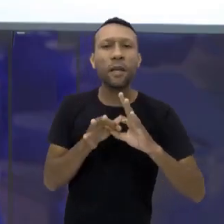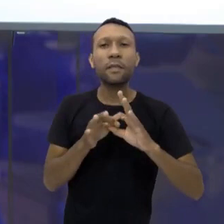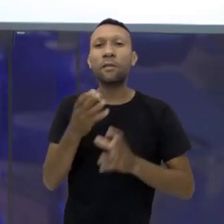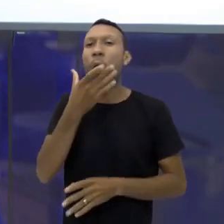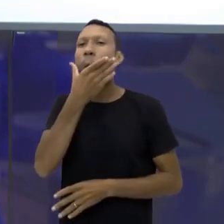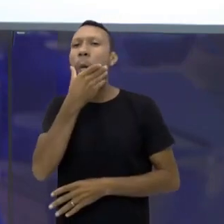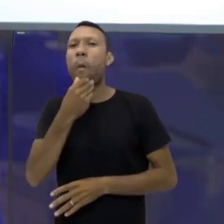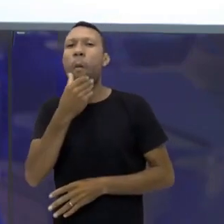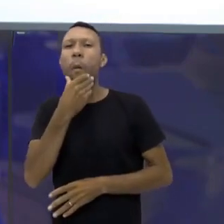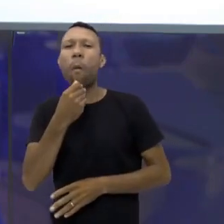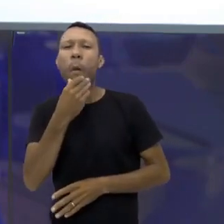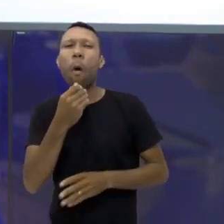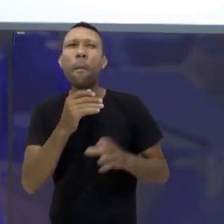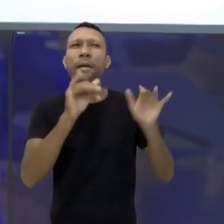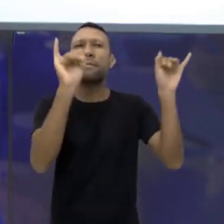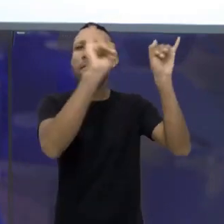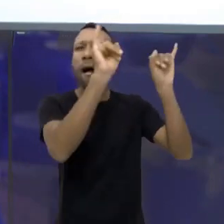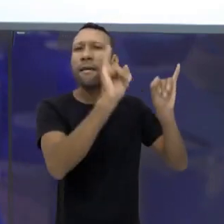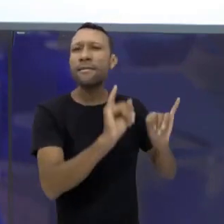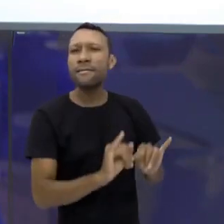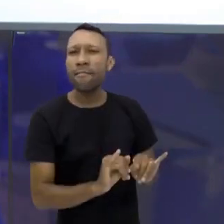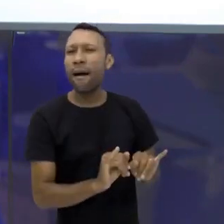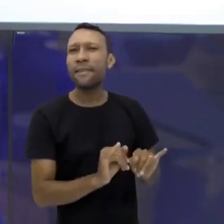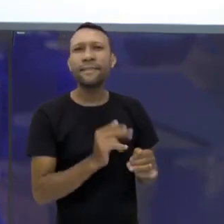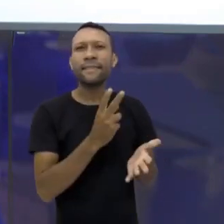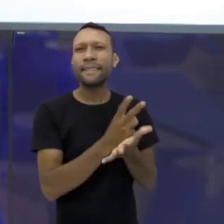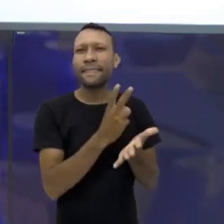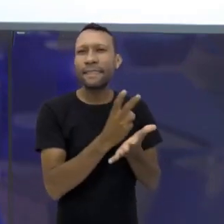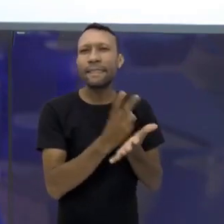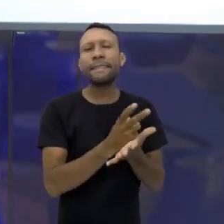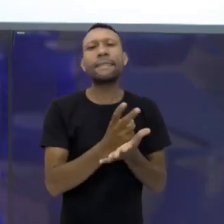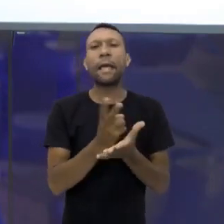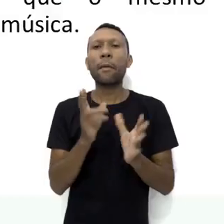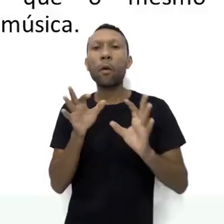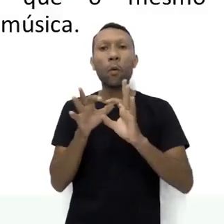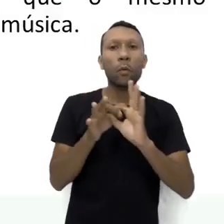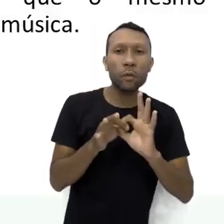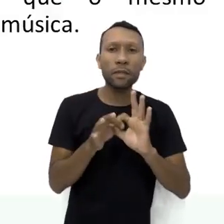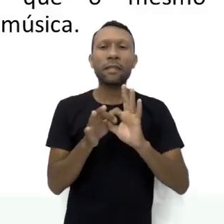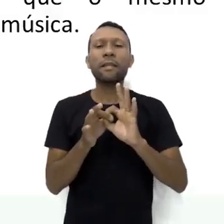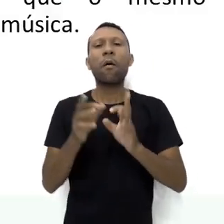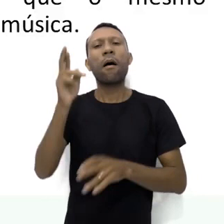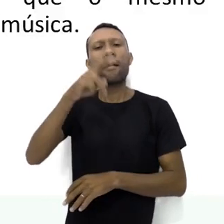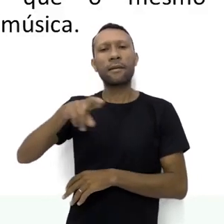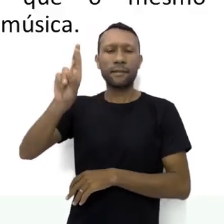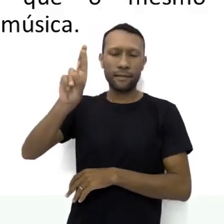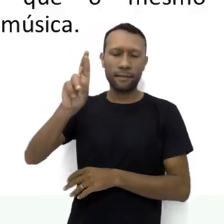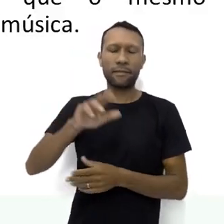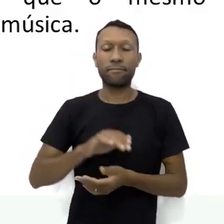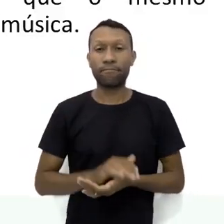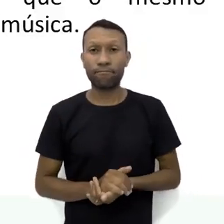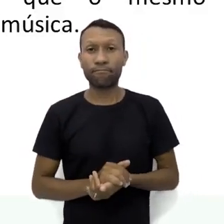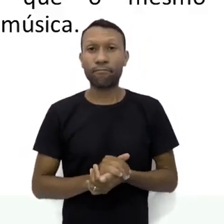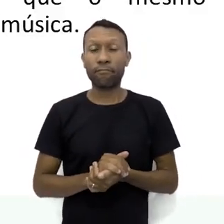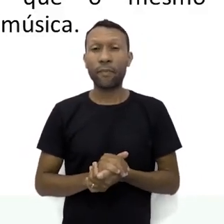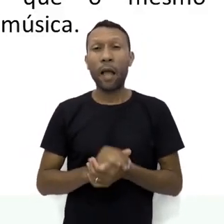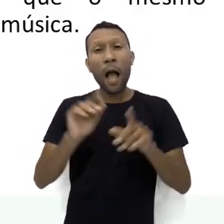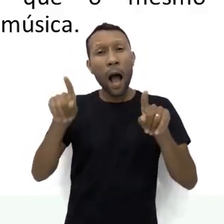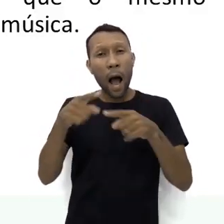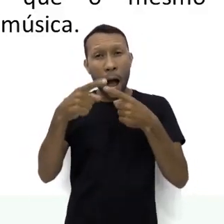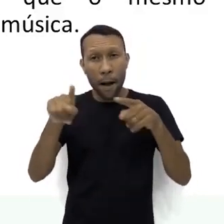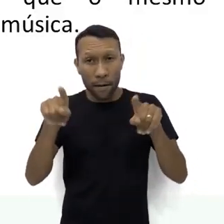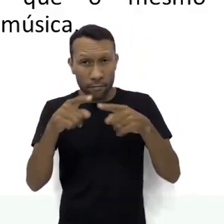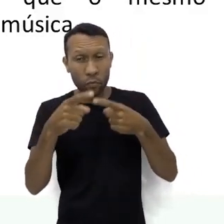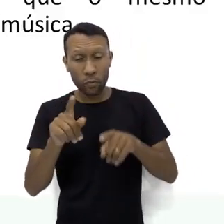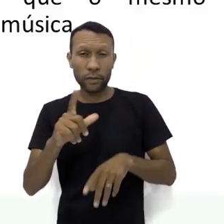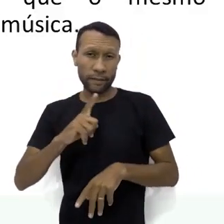os homens e as divindades, sempre ligado à questão da religião. Tanto que a palavra música provém do termo grego